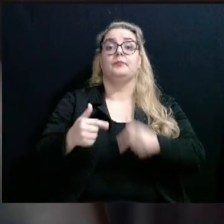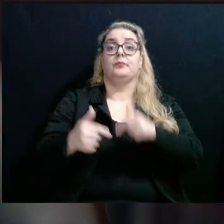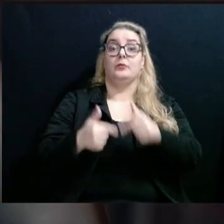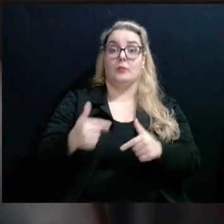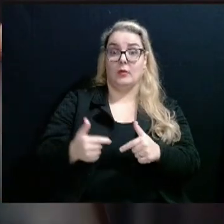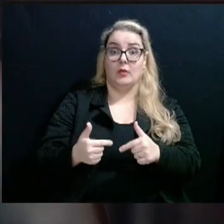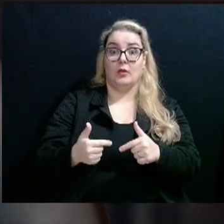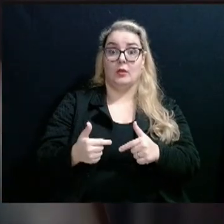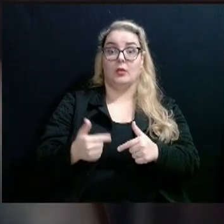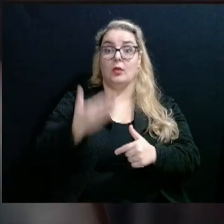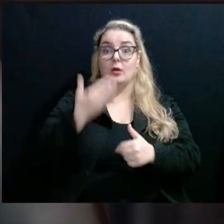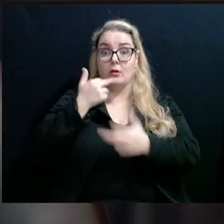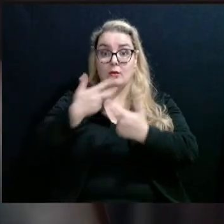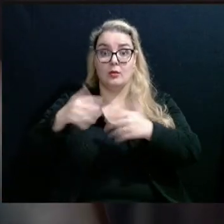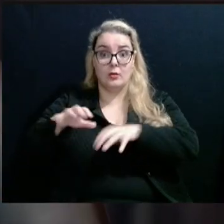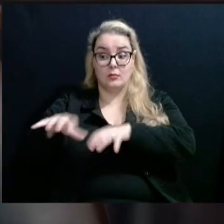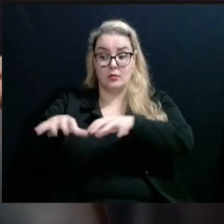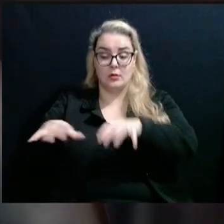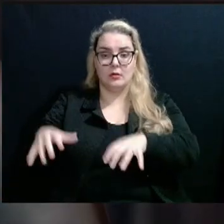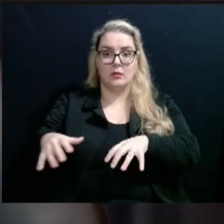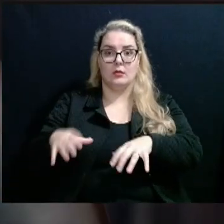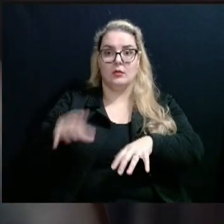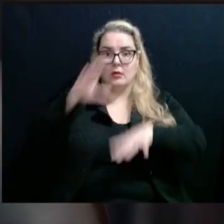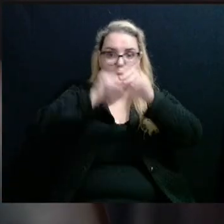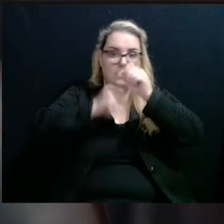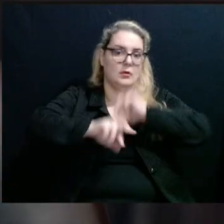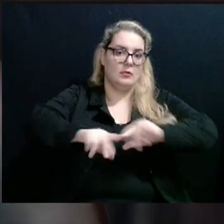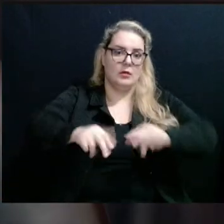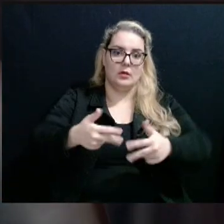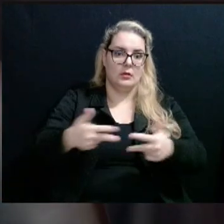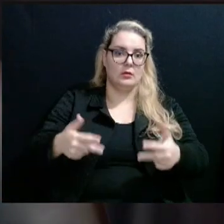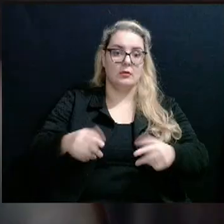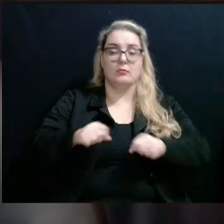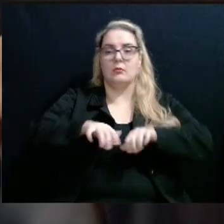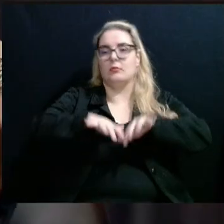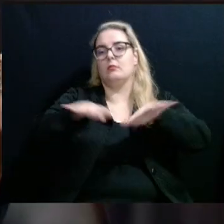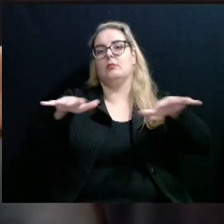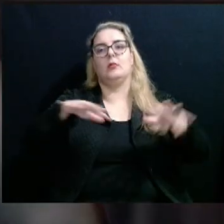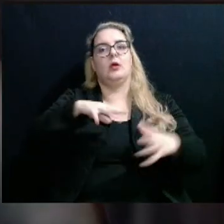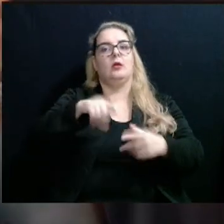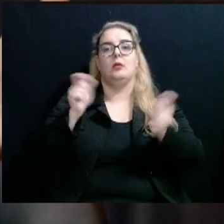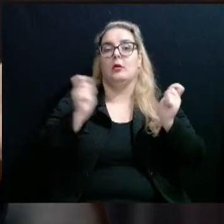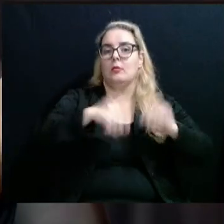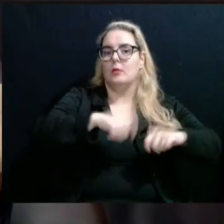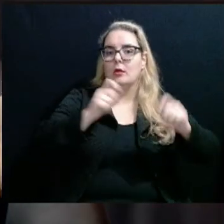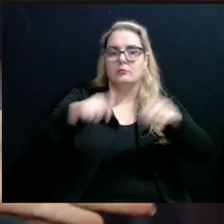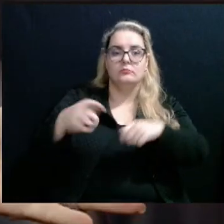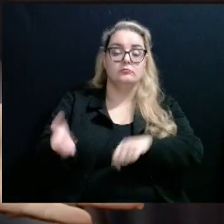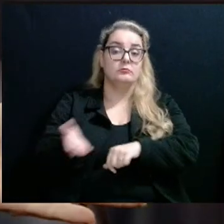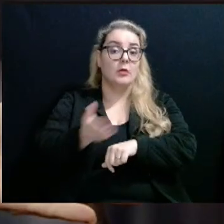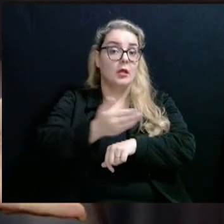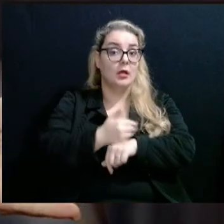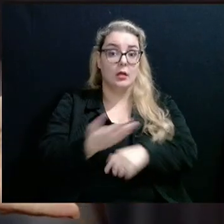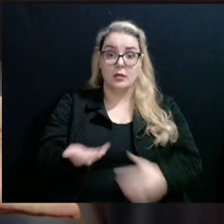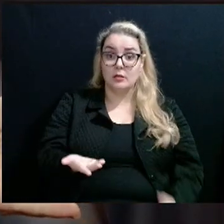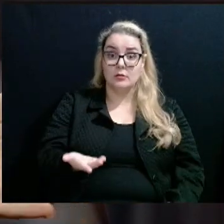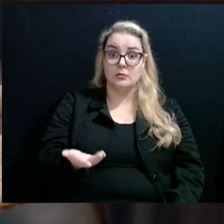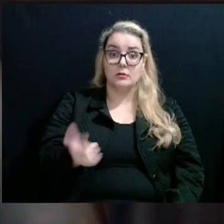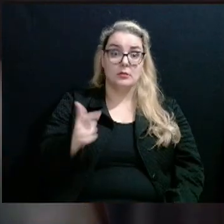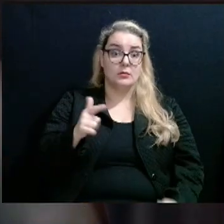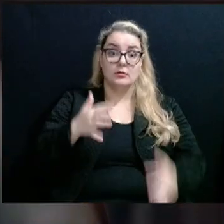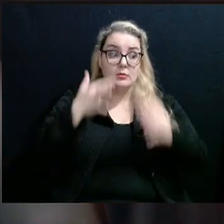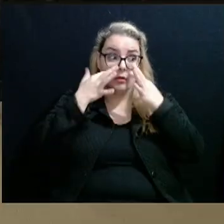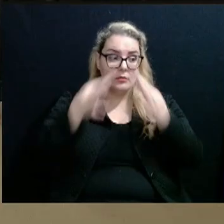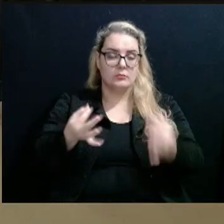você aprende muito mais coisa, você amplia o teu mundo, as tuas possibilidades, que antes você não dava atenção. E pensando